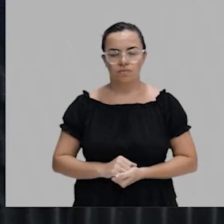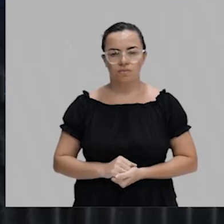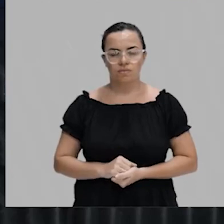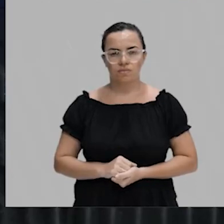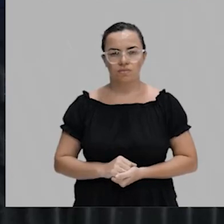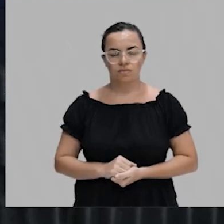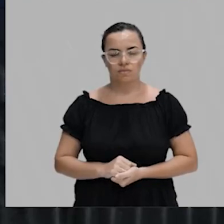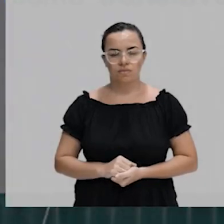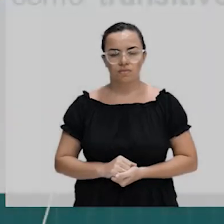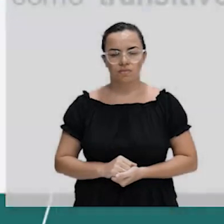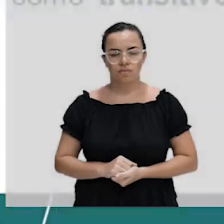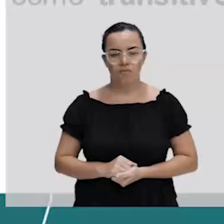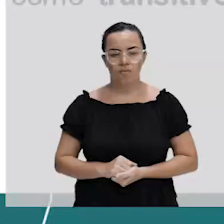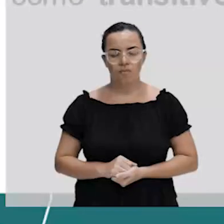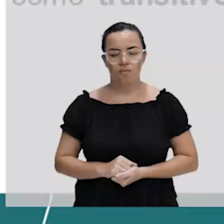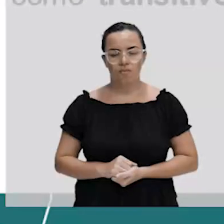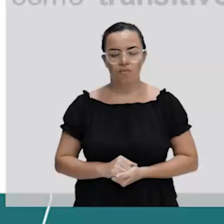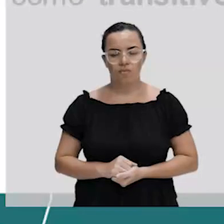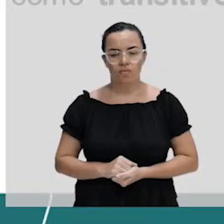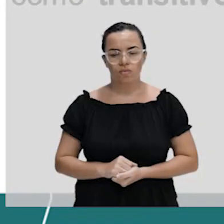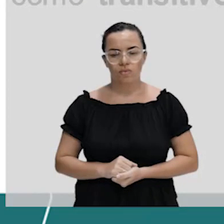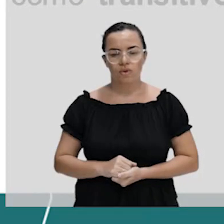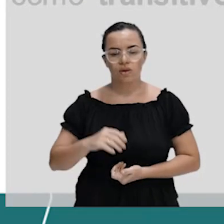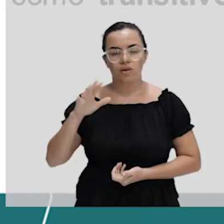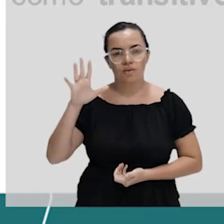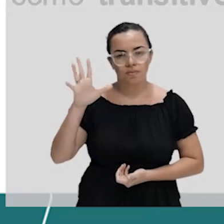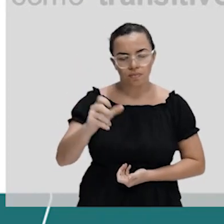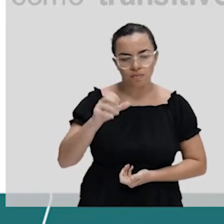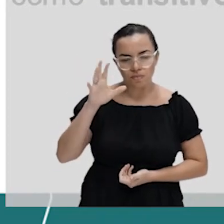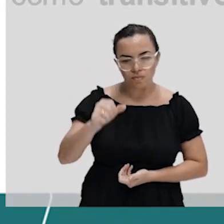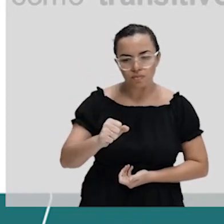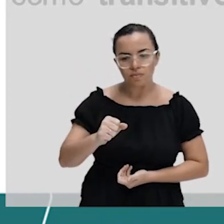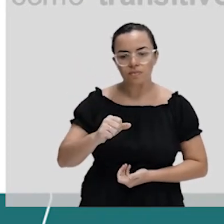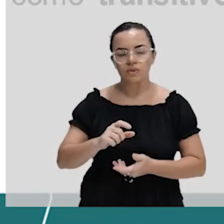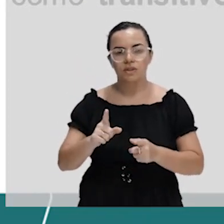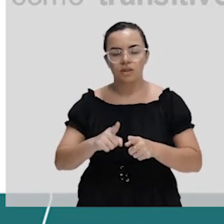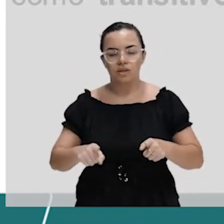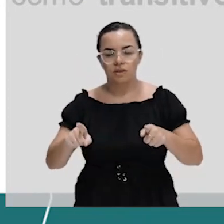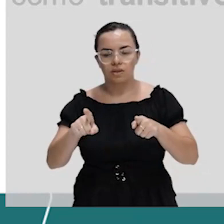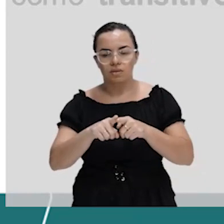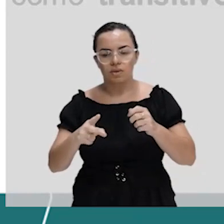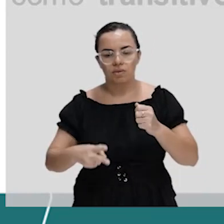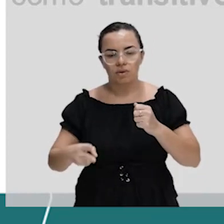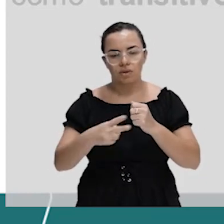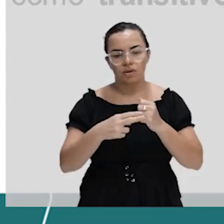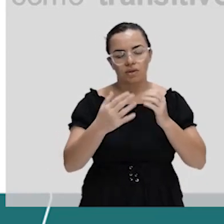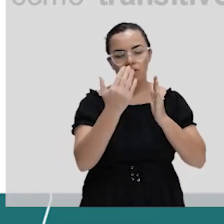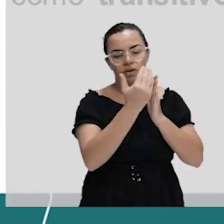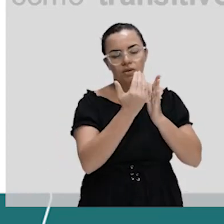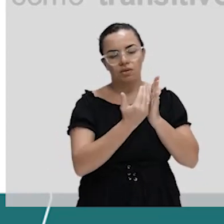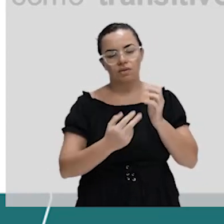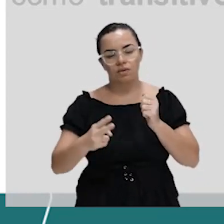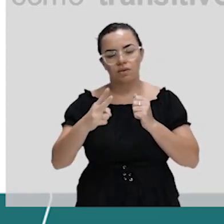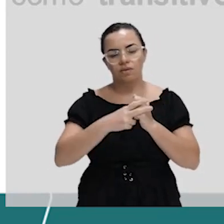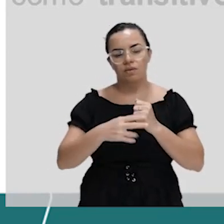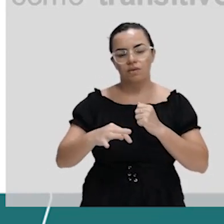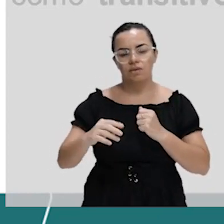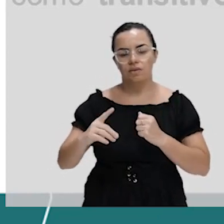aqui. Olha o chama. Chamar no sentido de invocar. Convocação. Vamos fazer uma